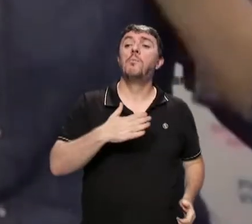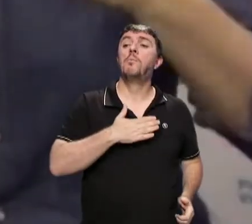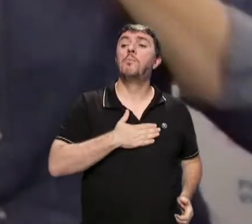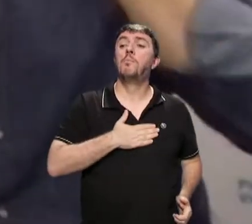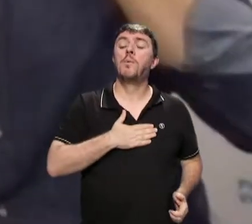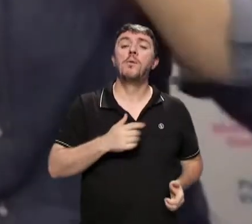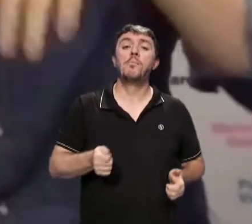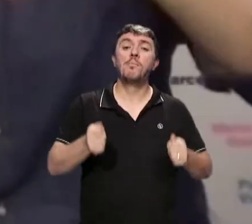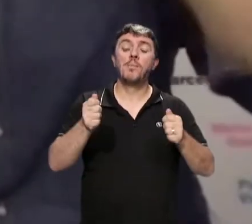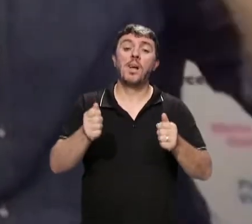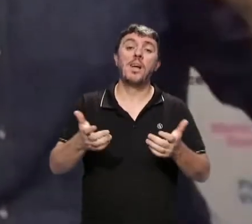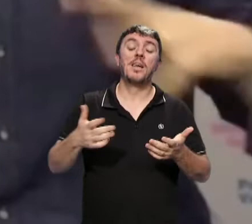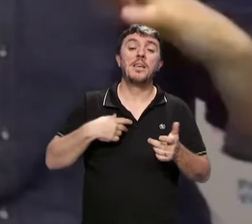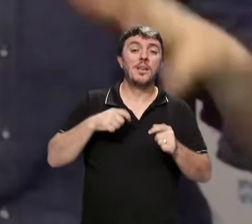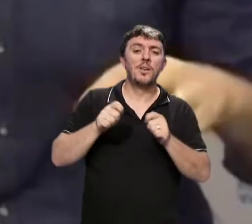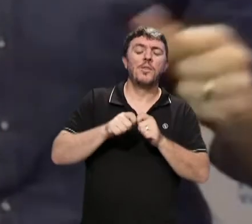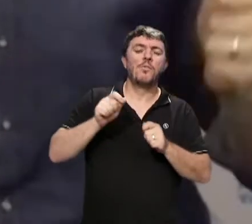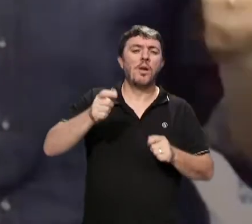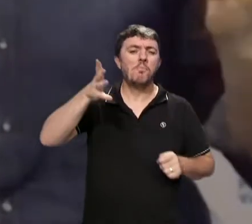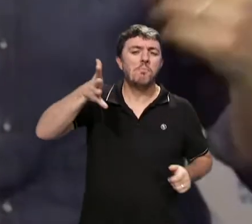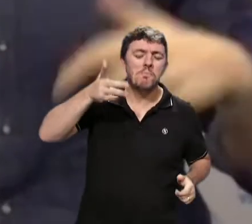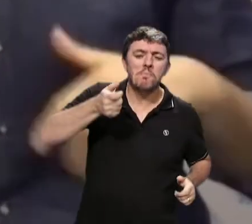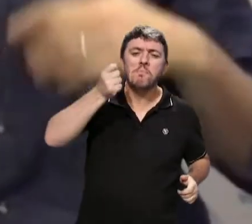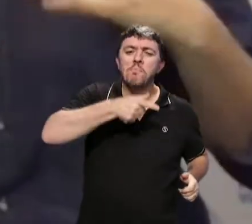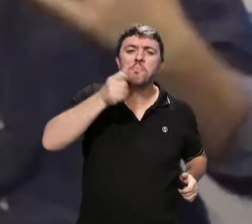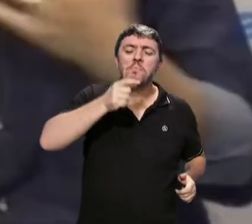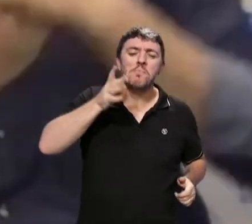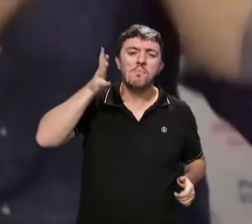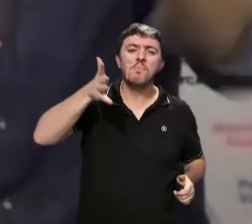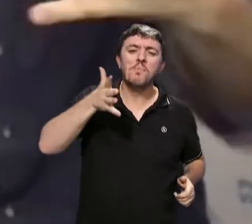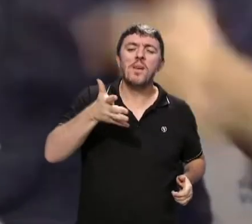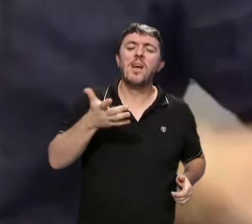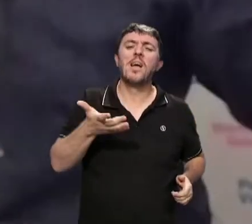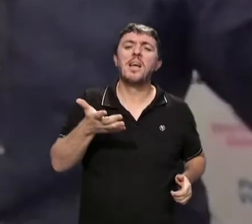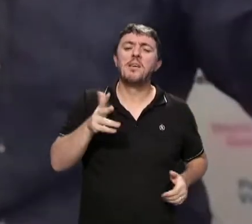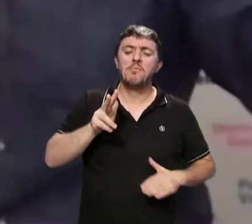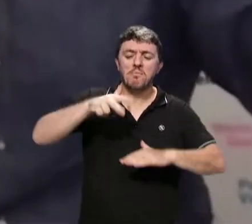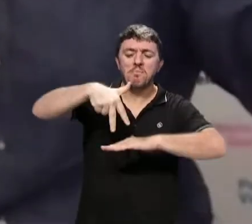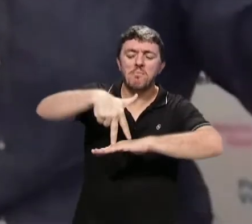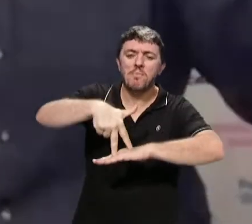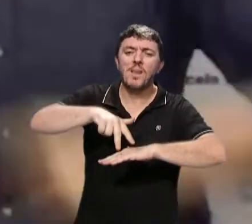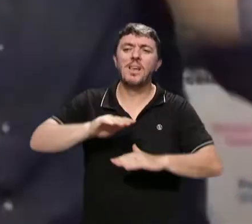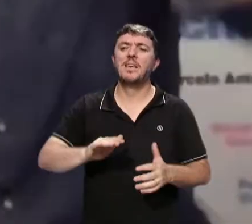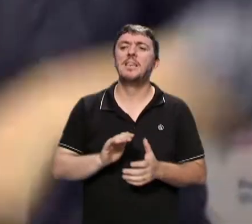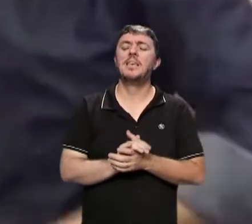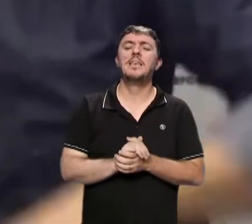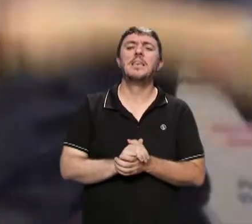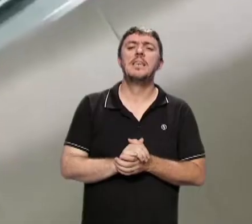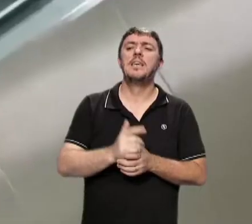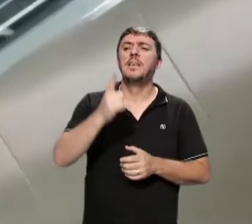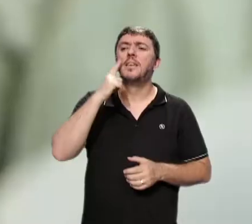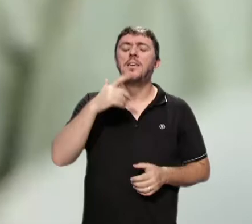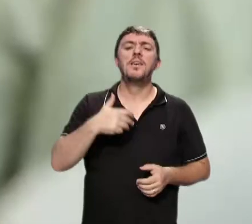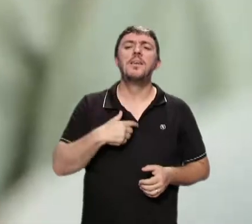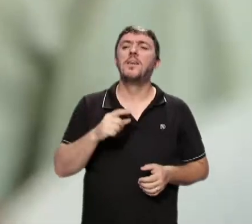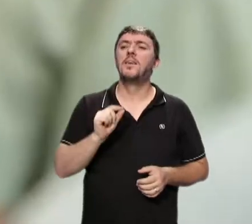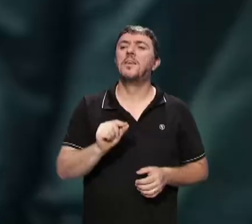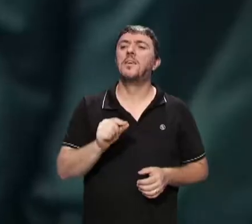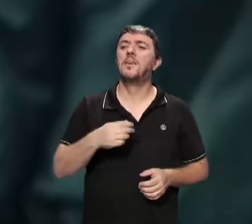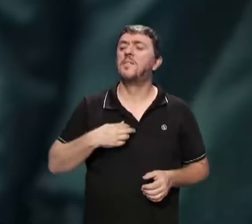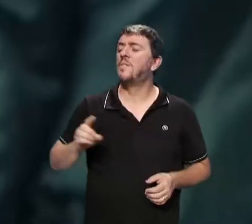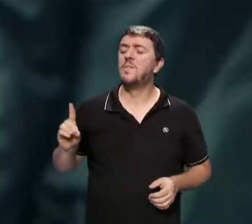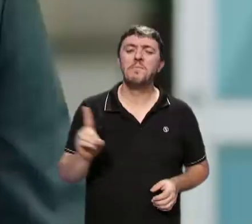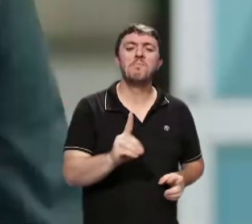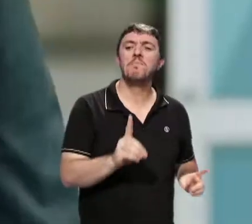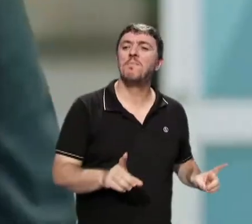stand-up, não era conhecido, ali em 2007, e aí eu sempre pensava, pô, e se um dia eu tomasse o lugar dessa pessoa? Fala, sou eu. E se você